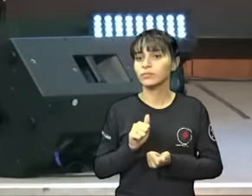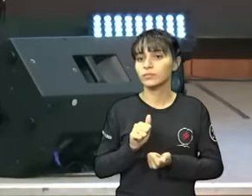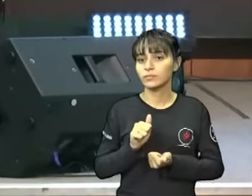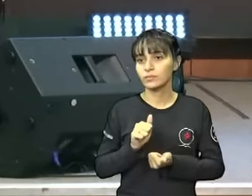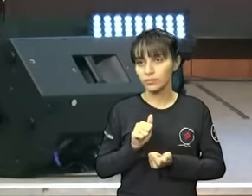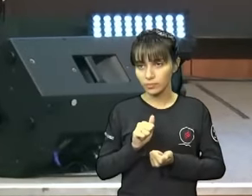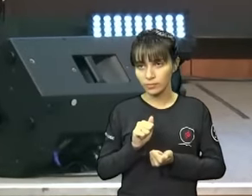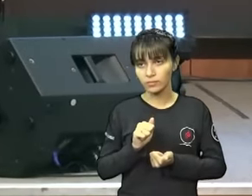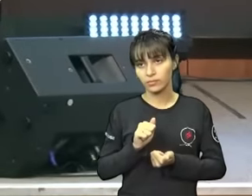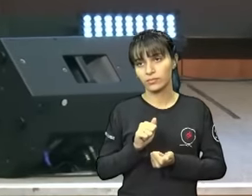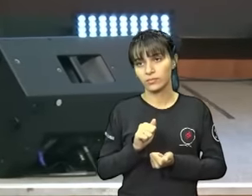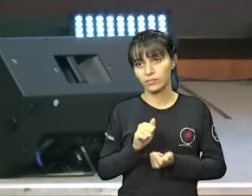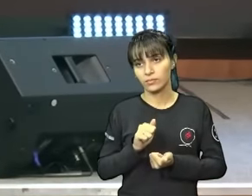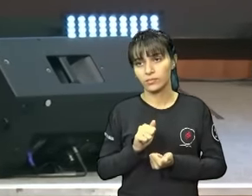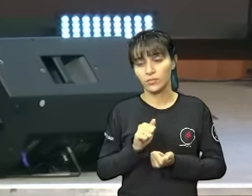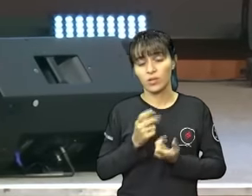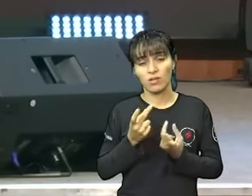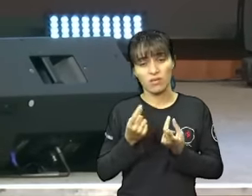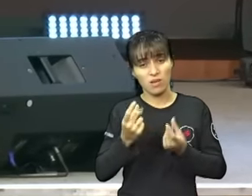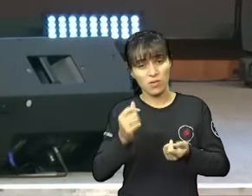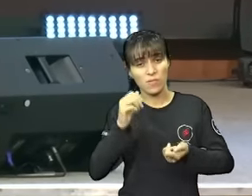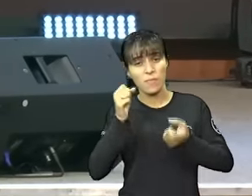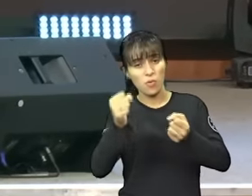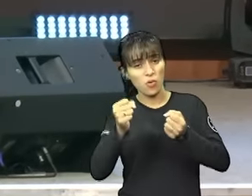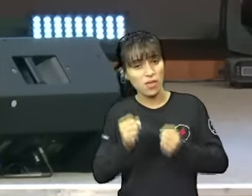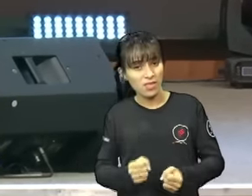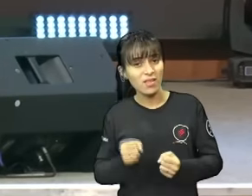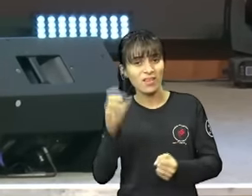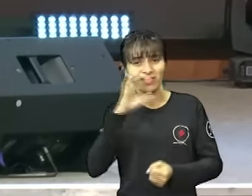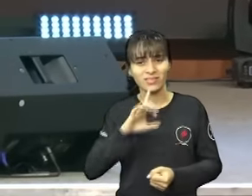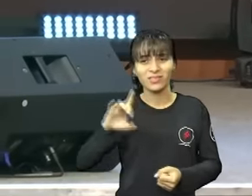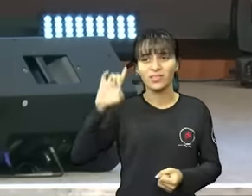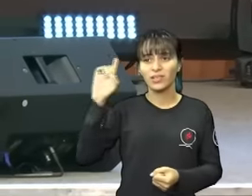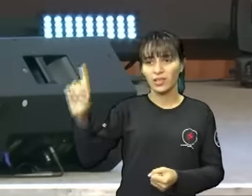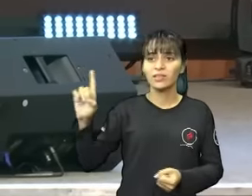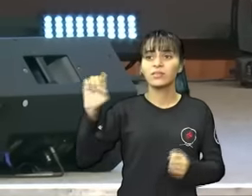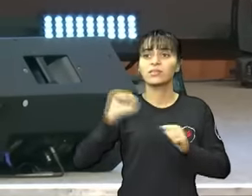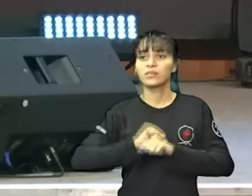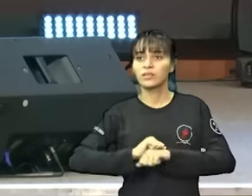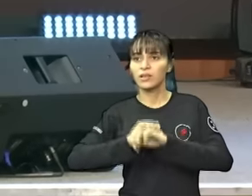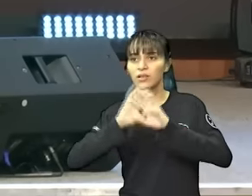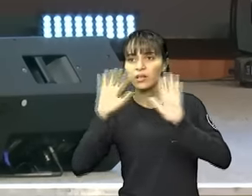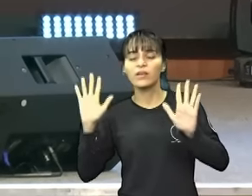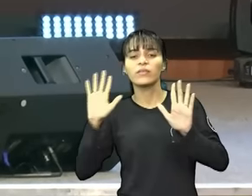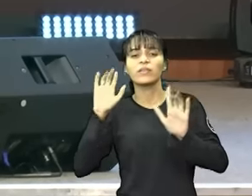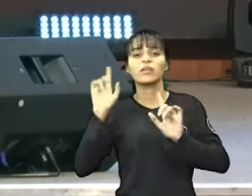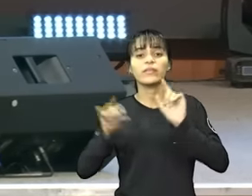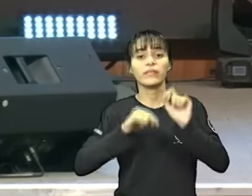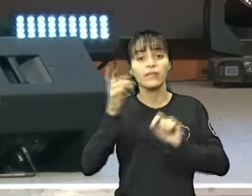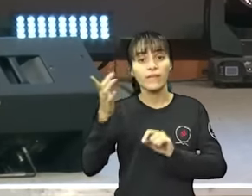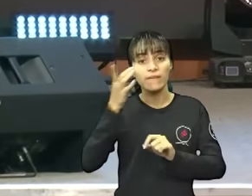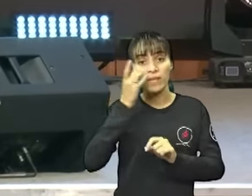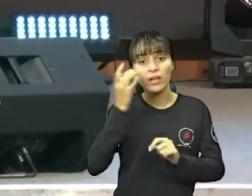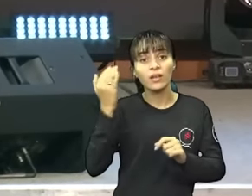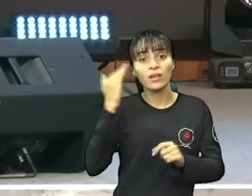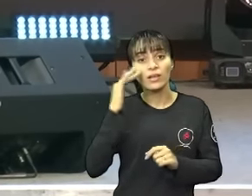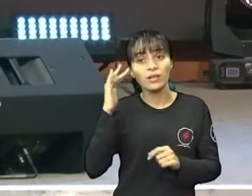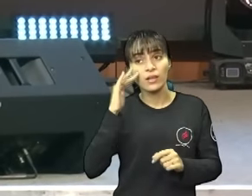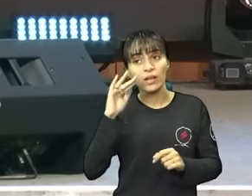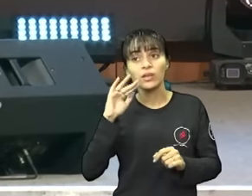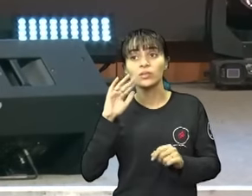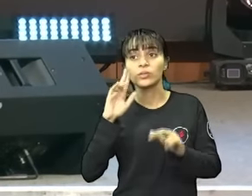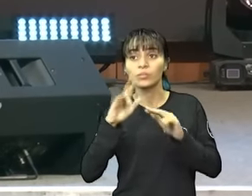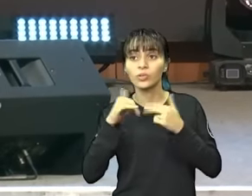e como são eterno poderia a sua divindade claramente se vêem sim entendem